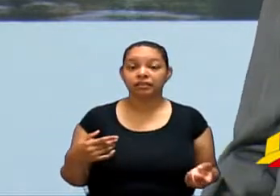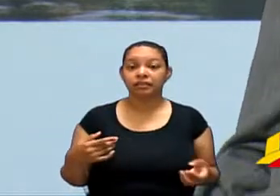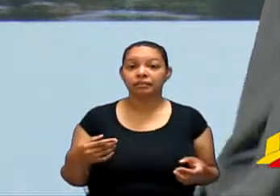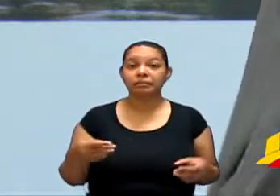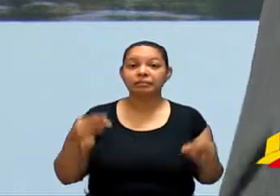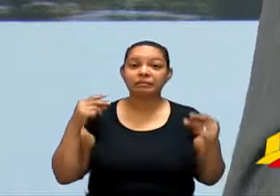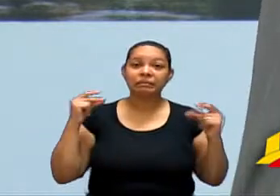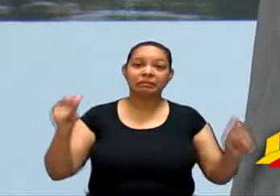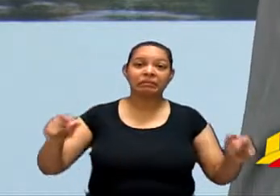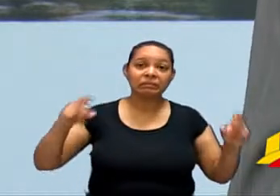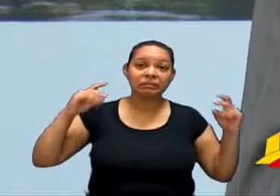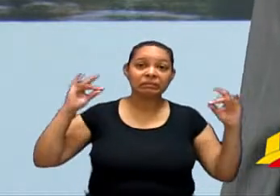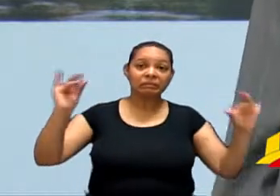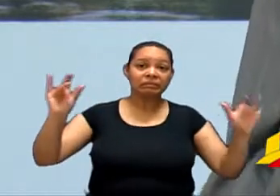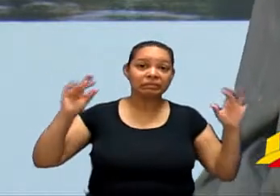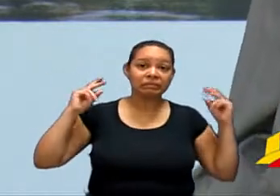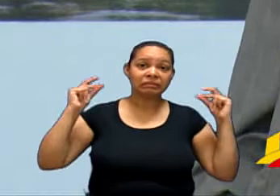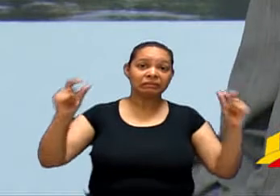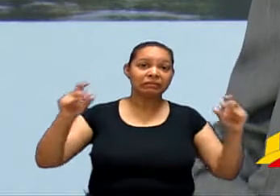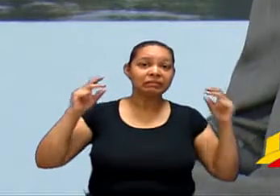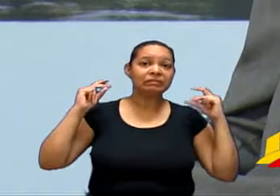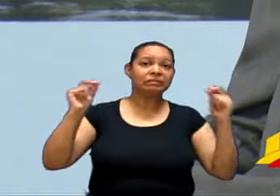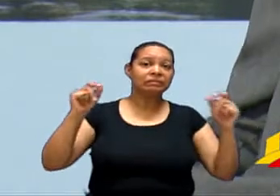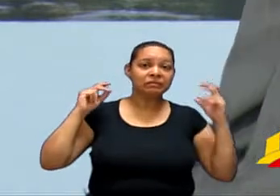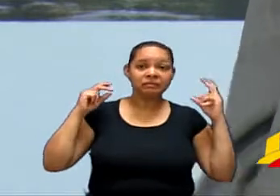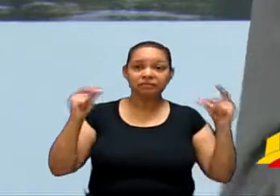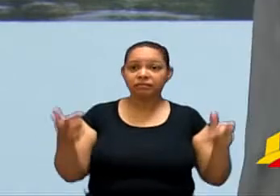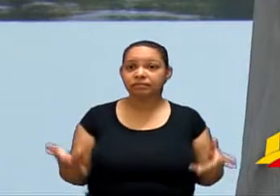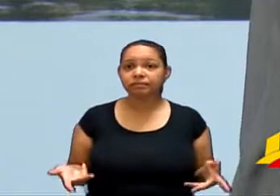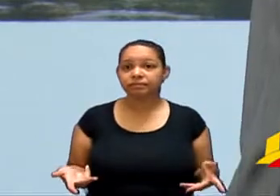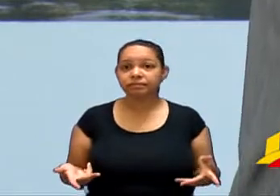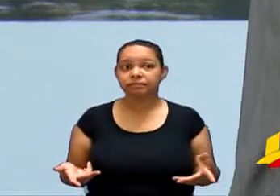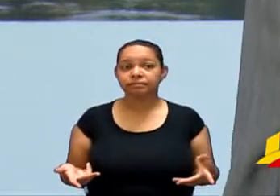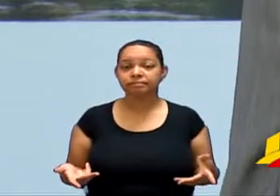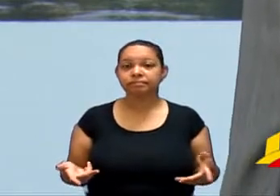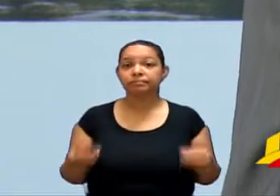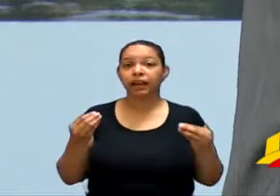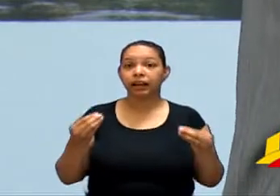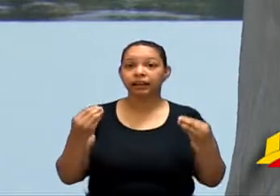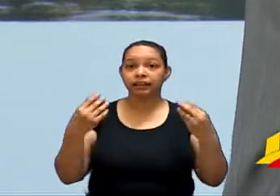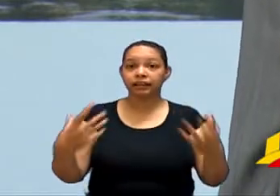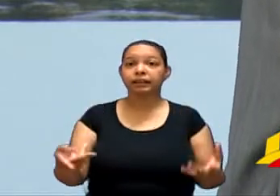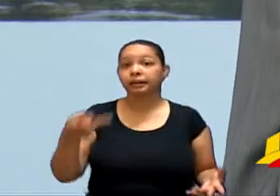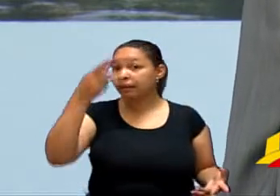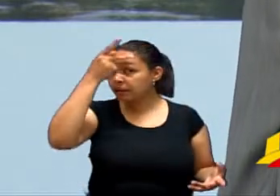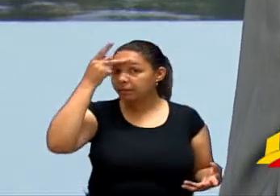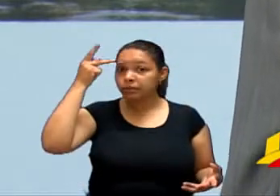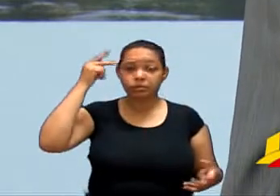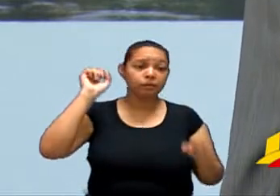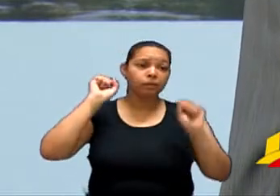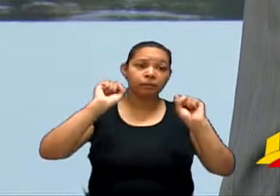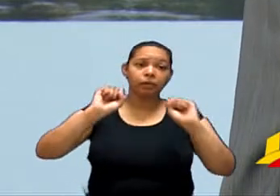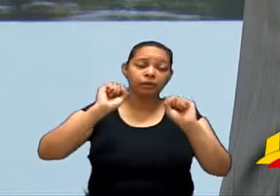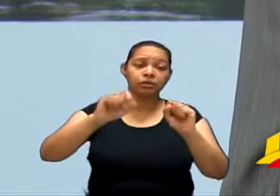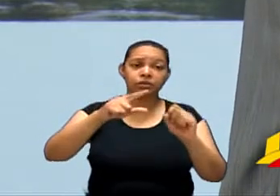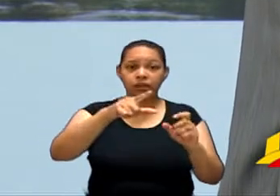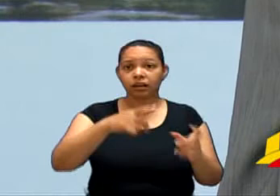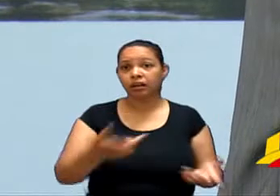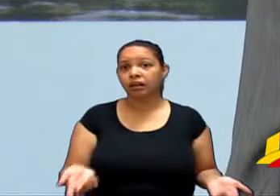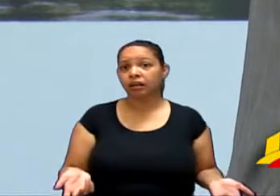para que grupo de esporte para que pessoas façam projetos sociais vereadora Fernanda a senhora queria